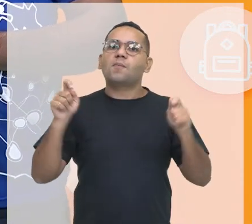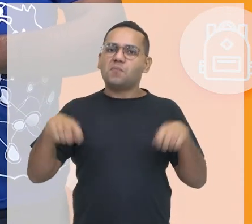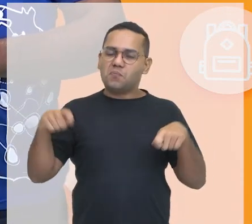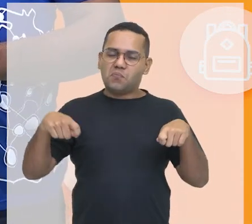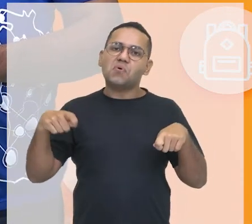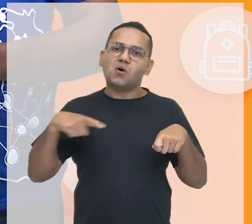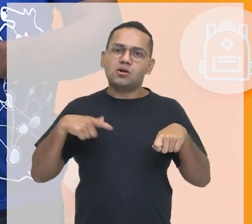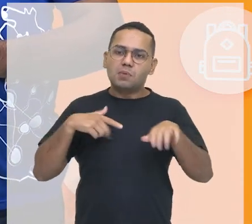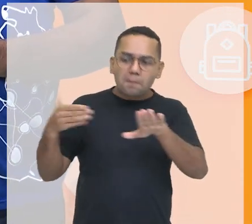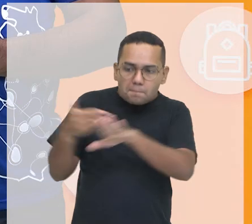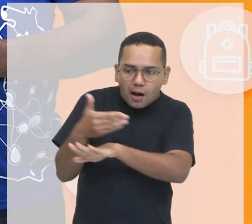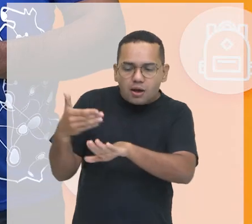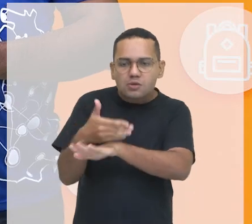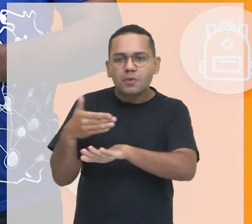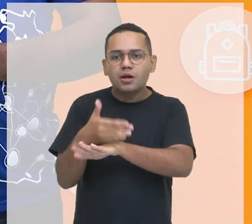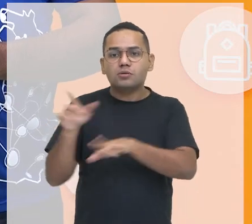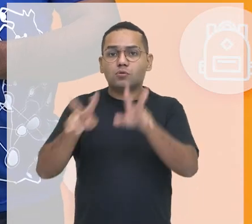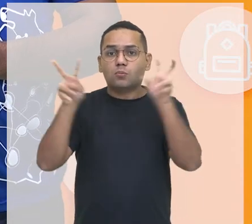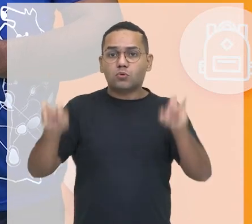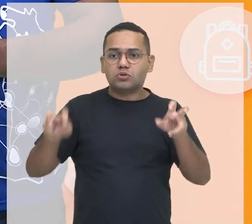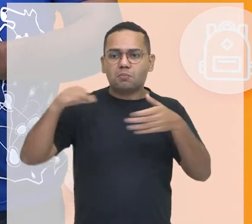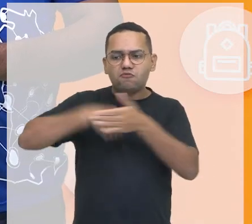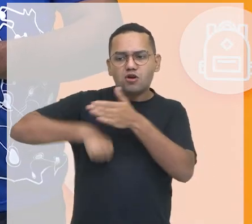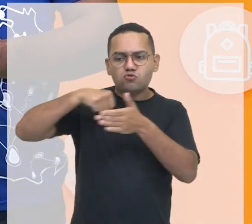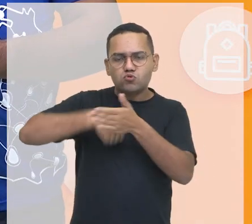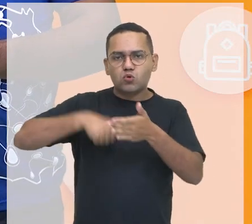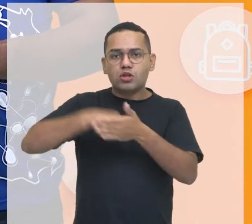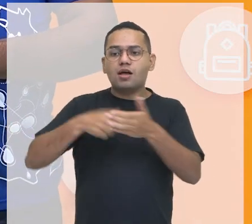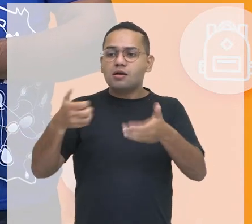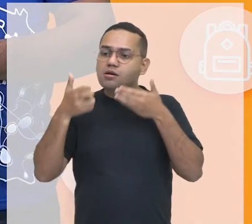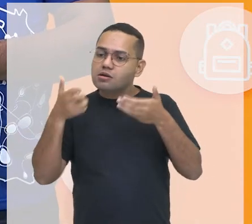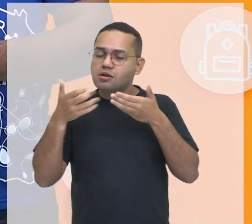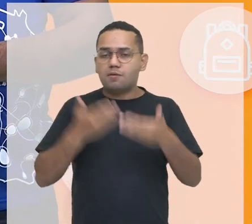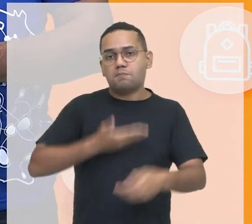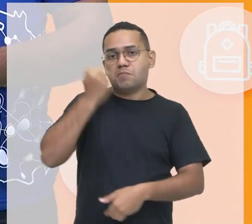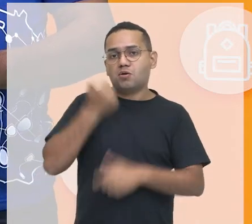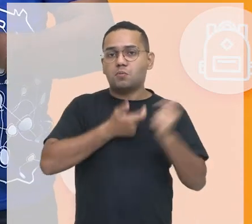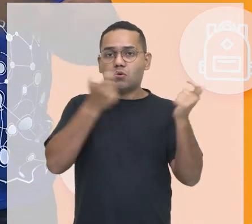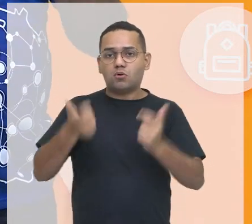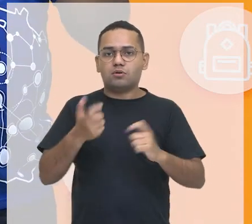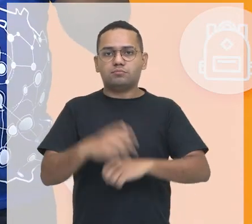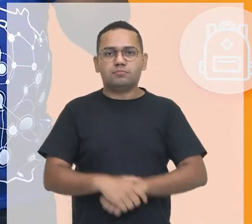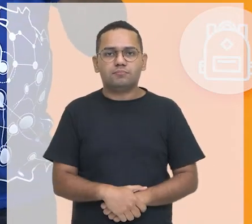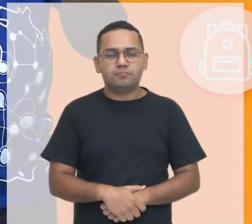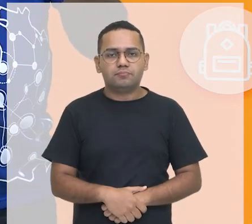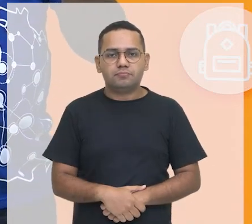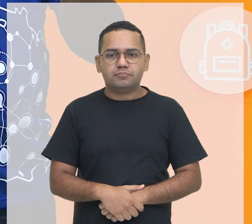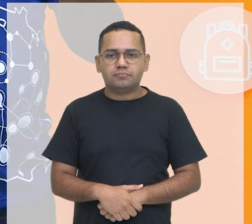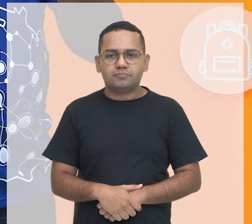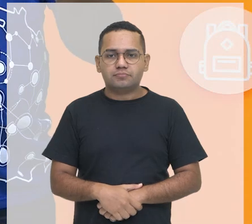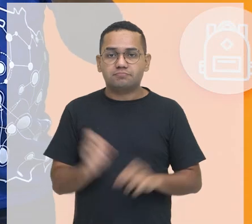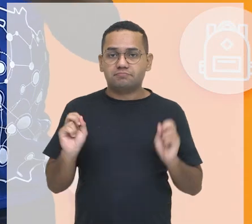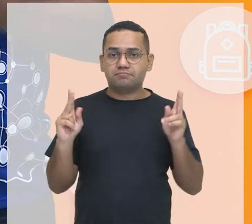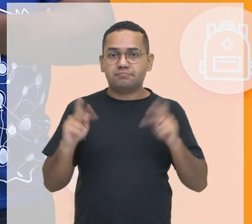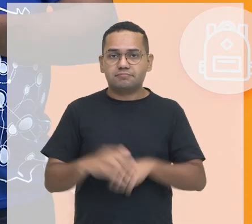em torno de uma causa, lutar por ela e buscar melhorias para a sua comunidade.